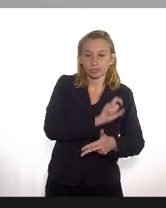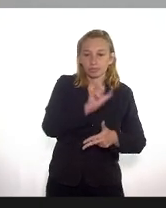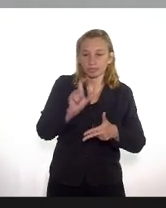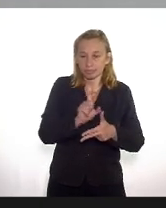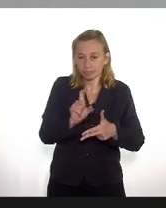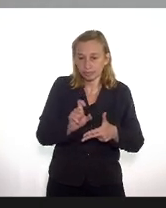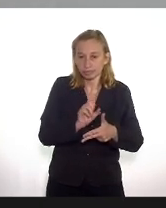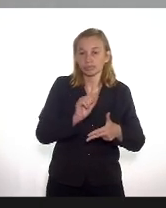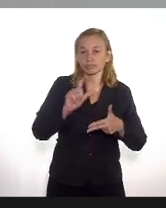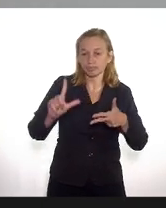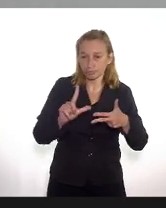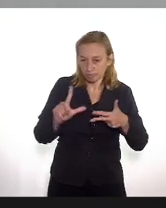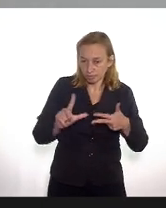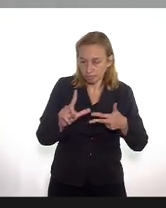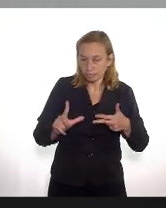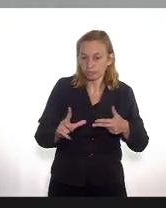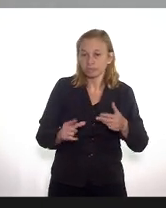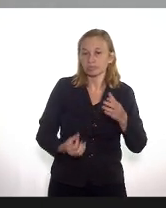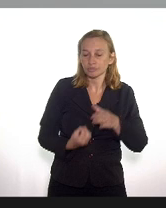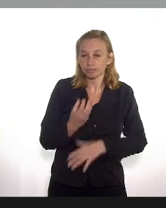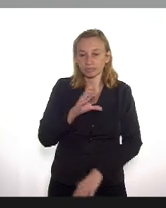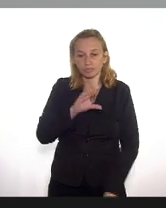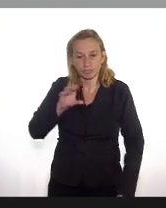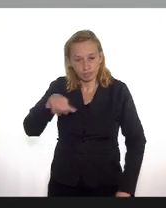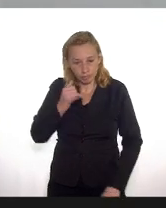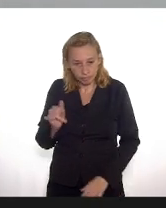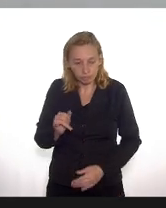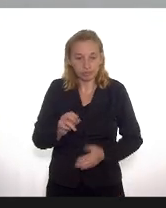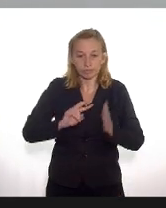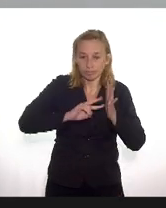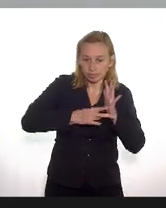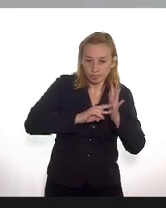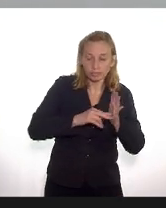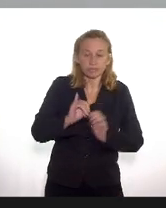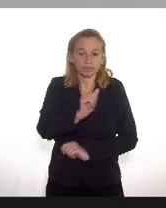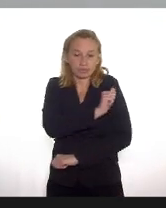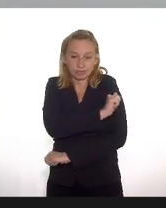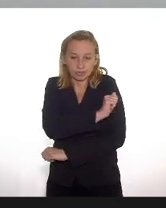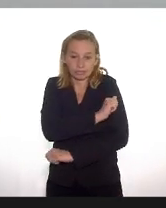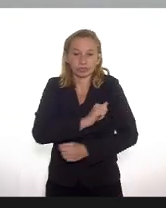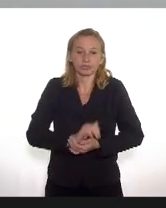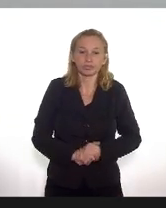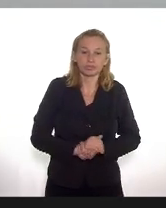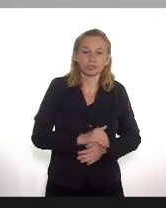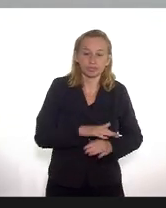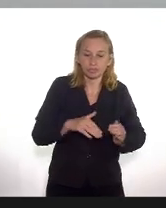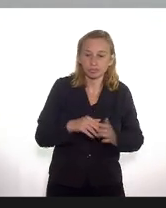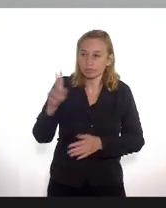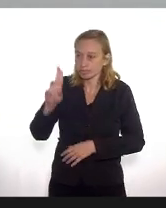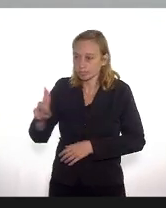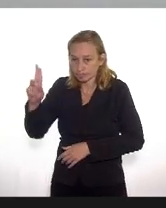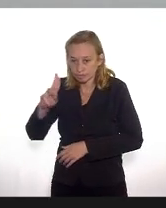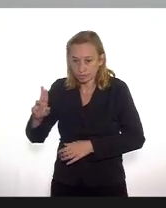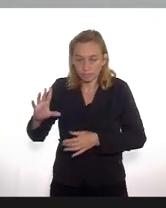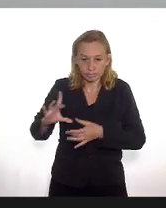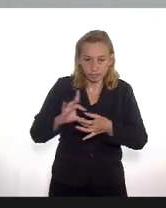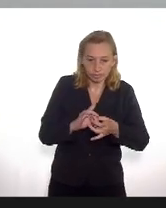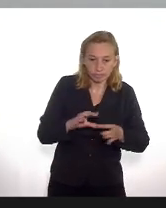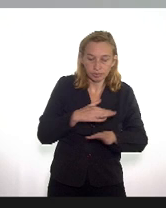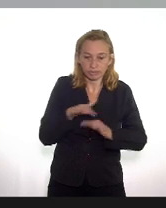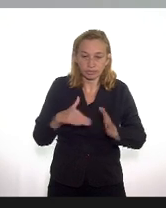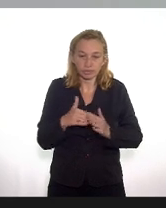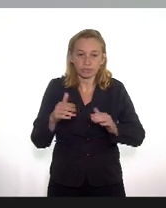Executivo, da Fundação CCEG, as representações sindicais, estudantis e das universidades consorciadas, e a todos